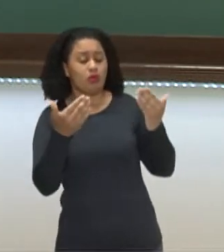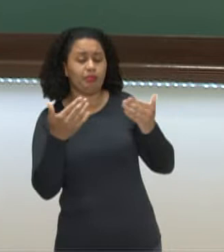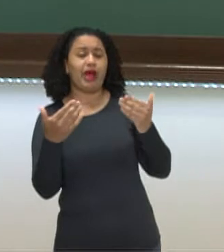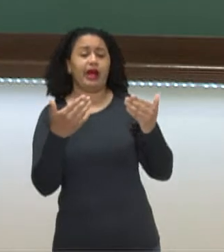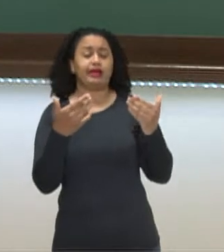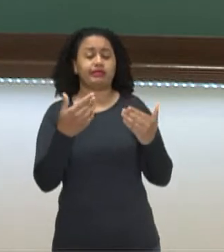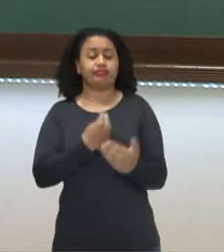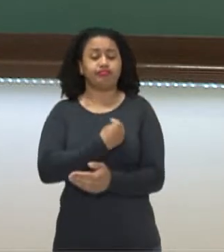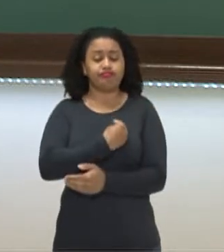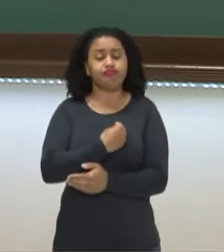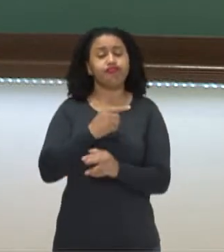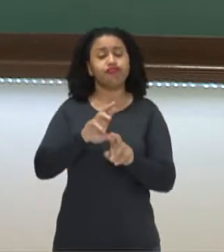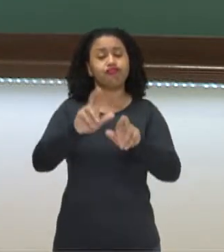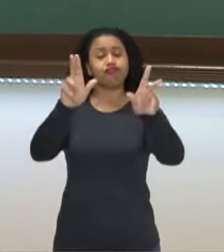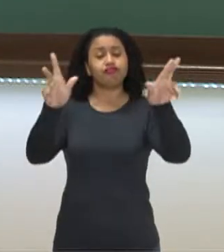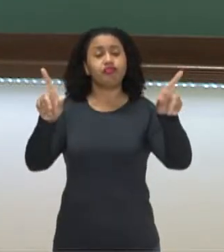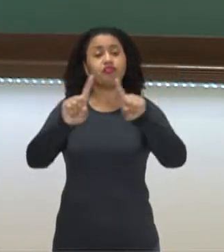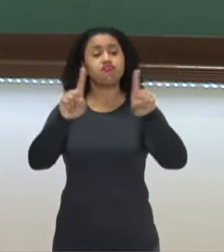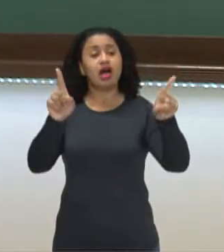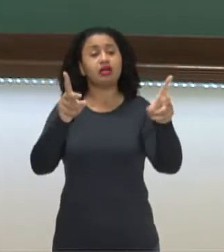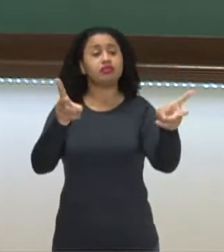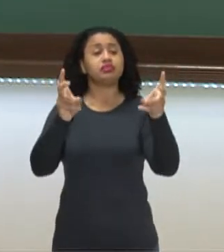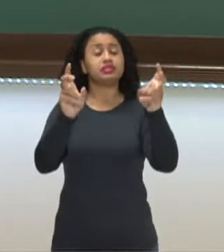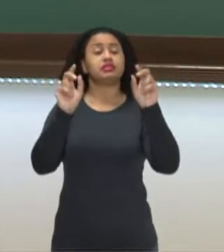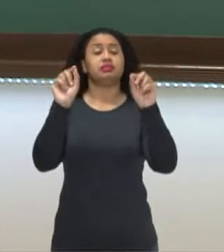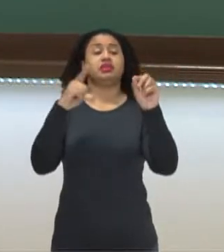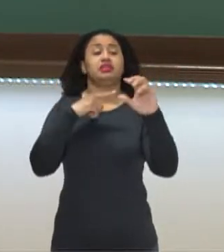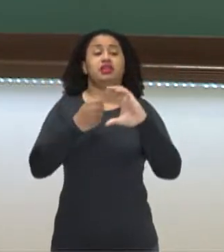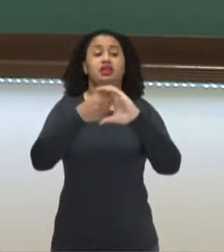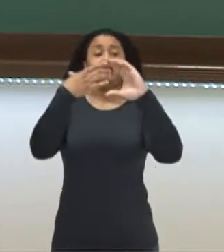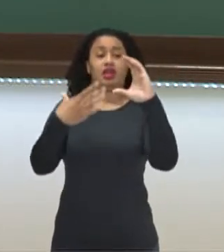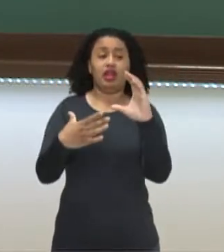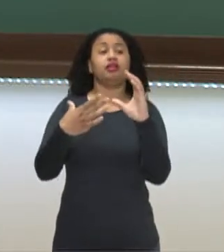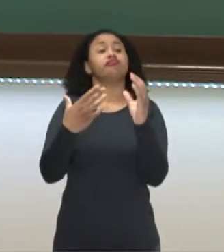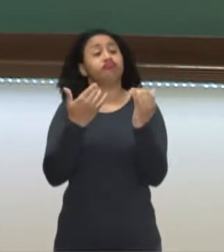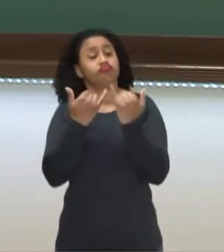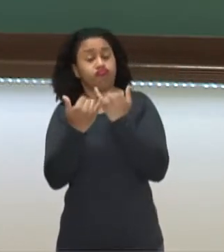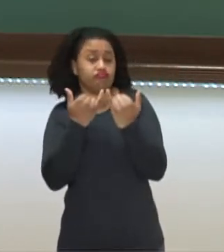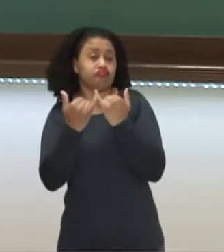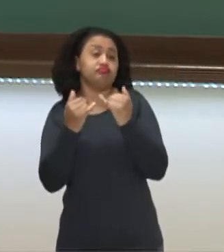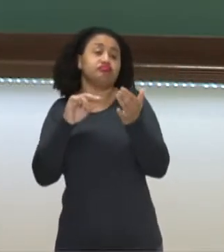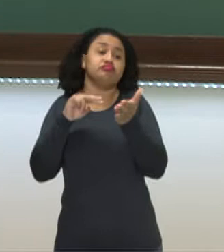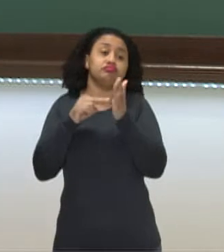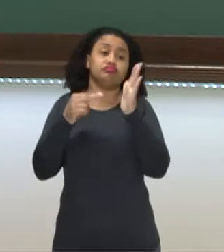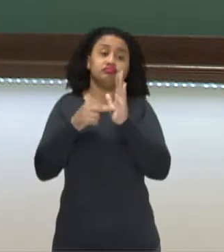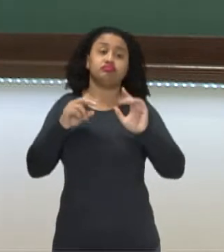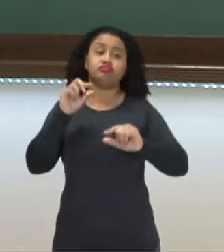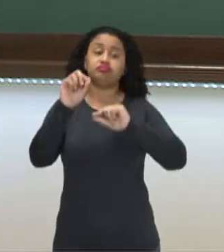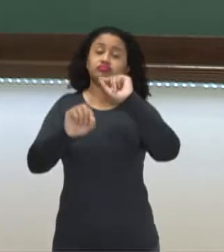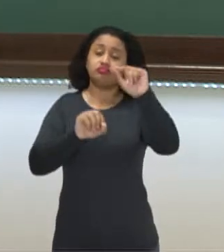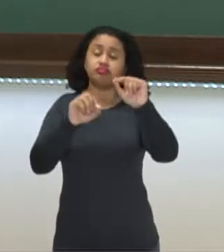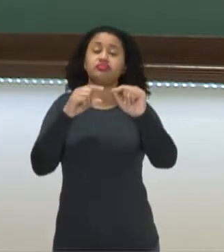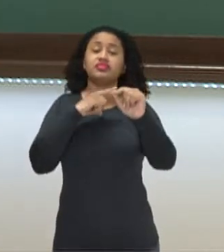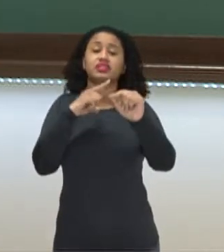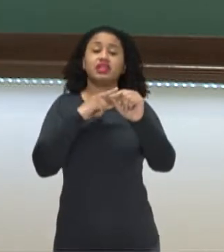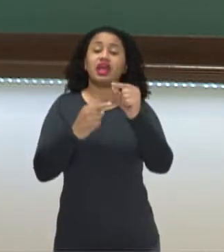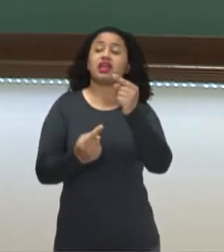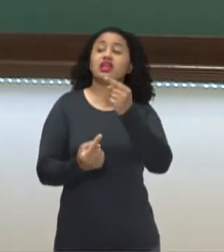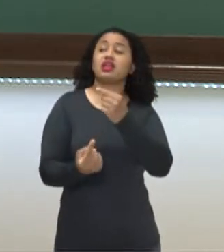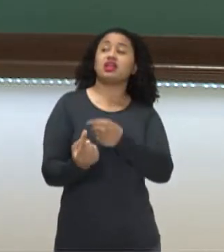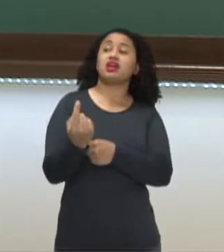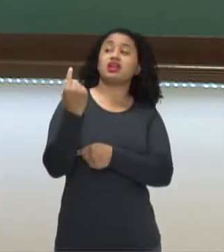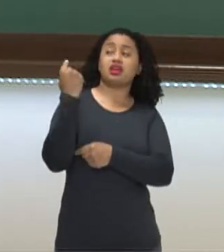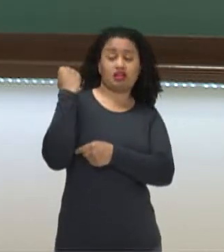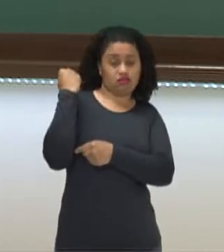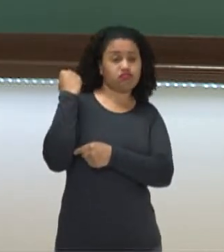espécies diferentes, mas percebe que elas têm características em comum, significa que elas têm um